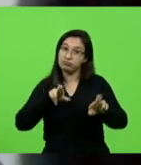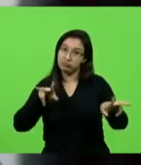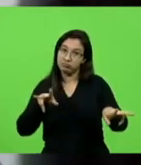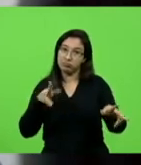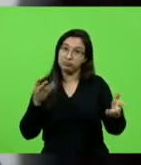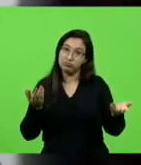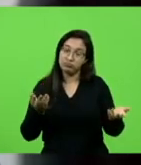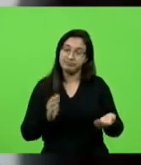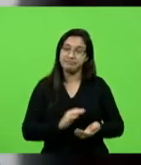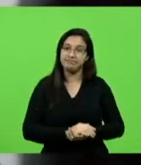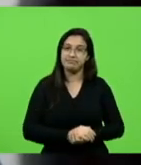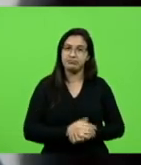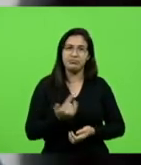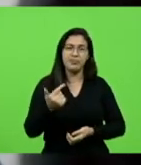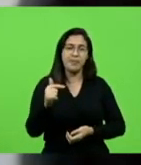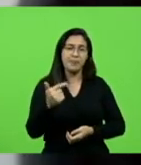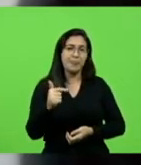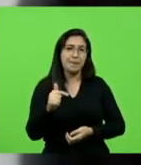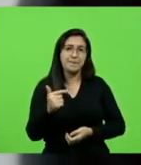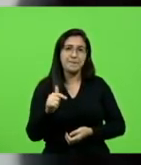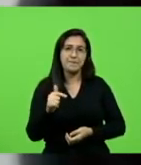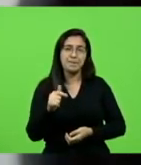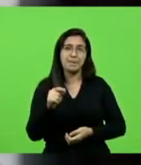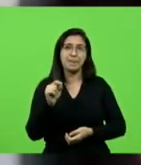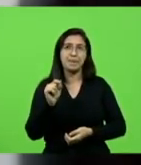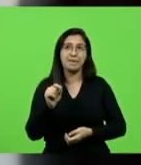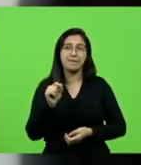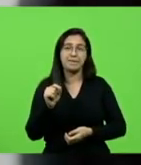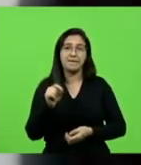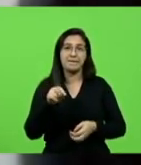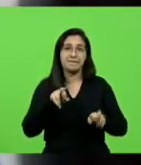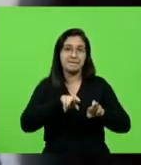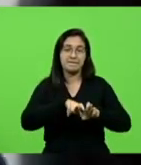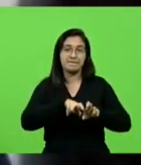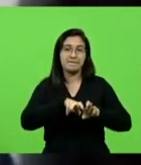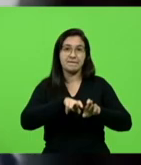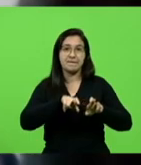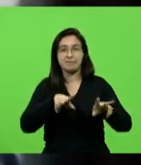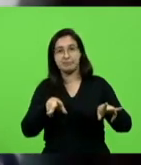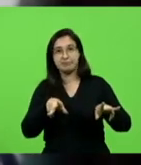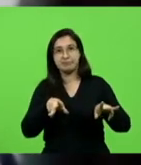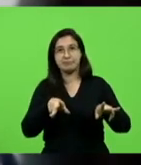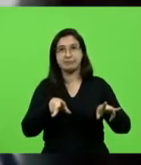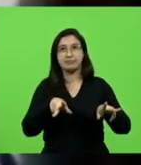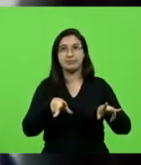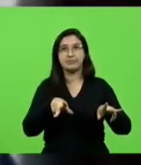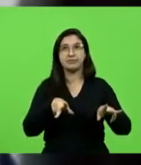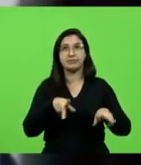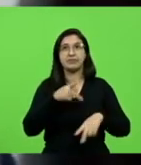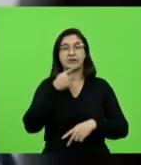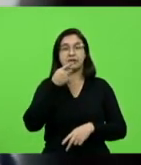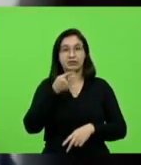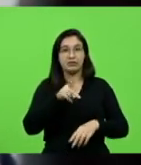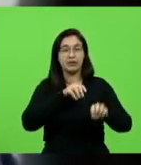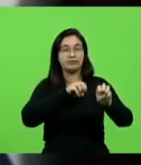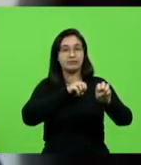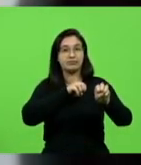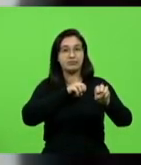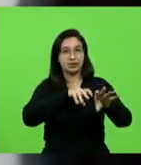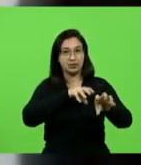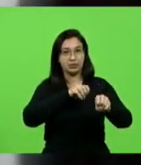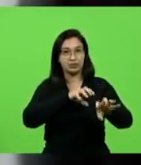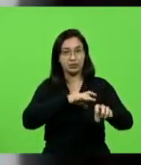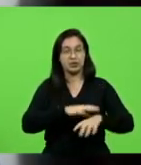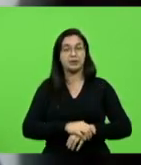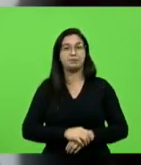Não há absolutamente convergências quando nós falamos de educação.